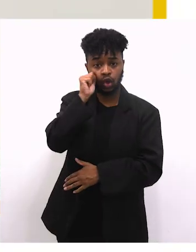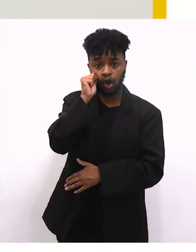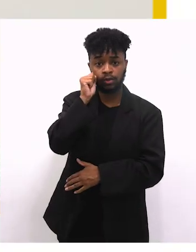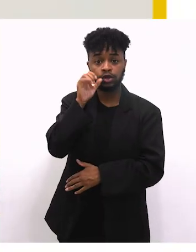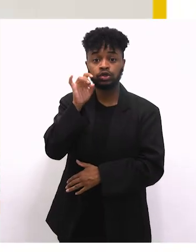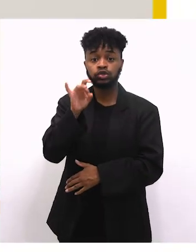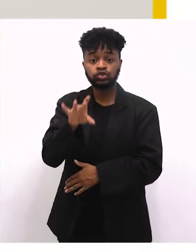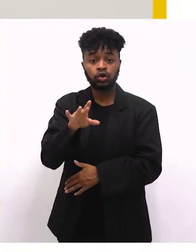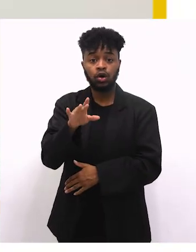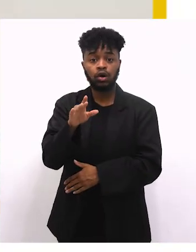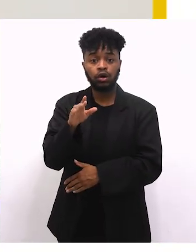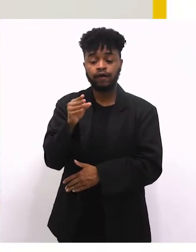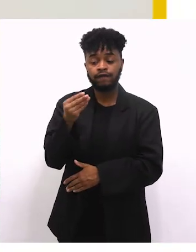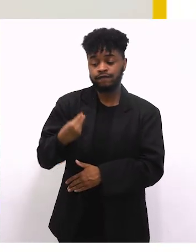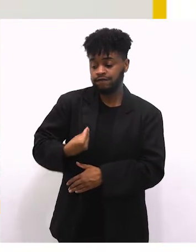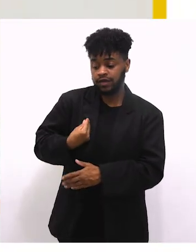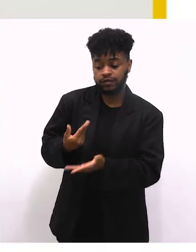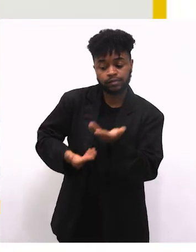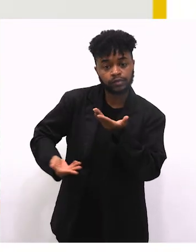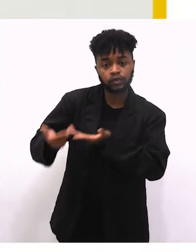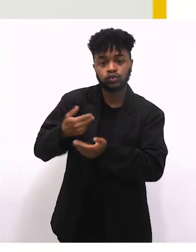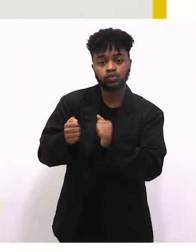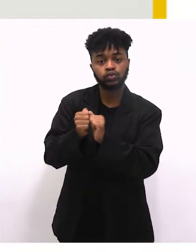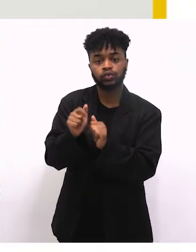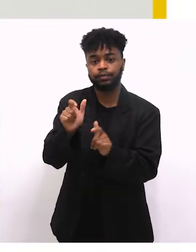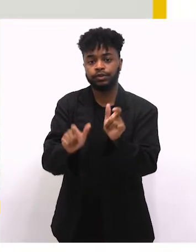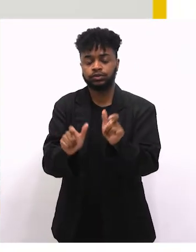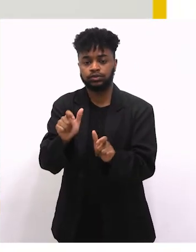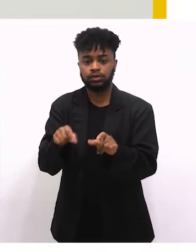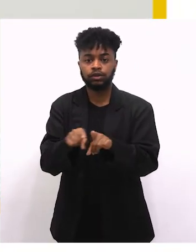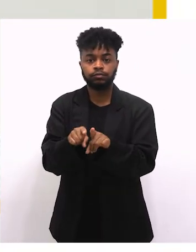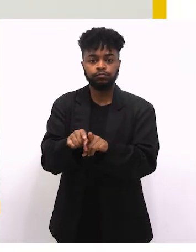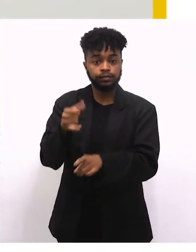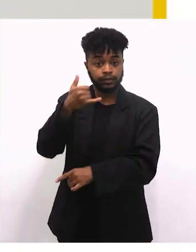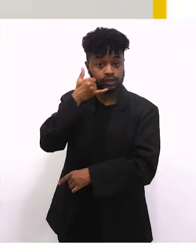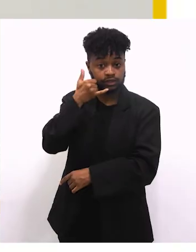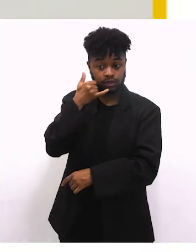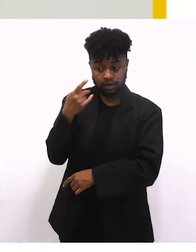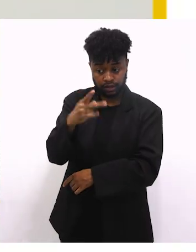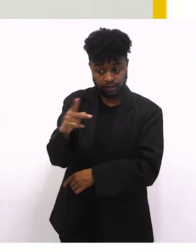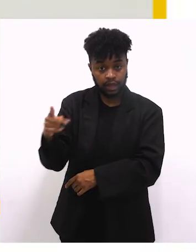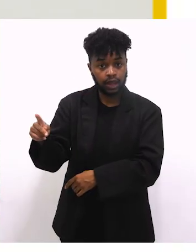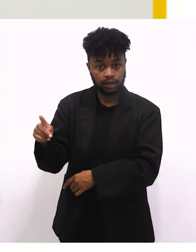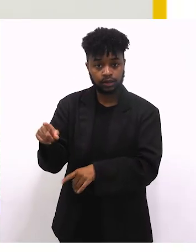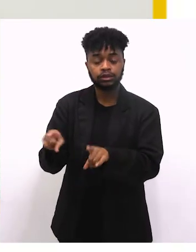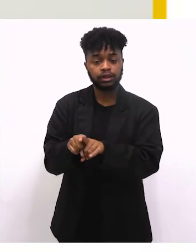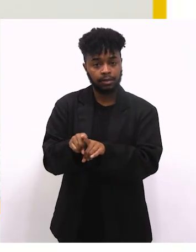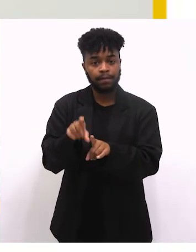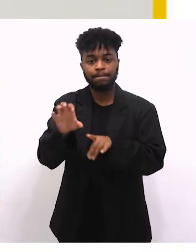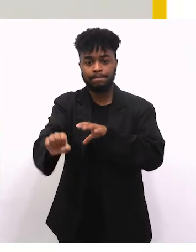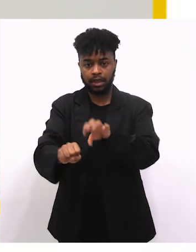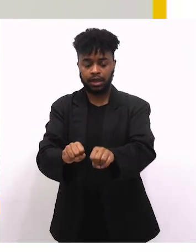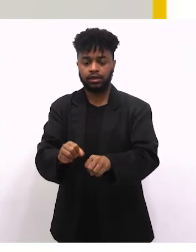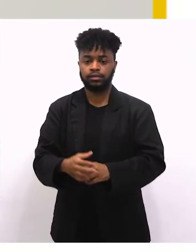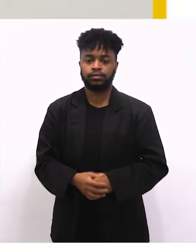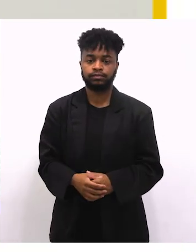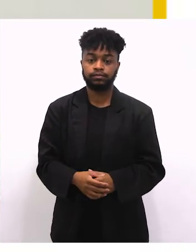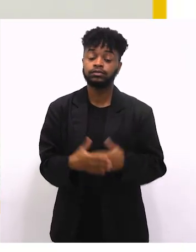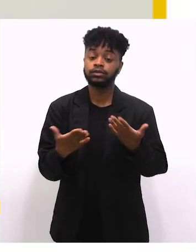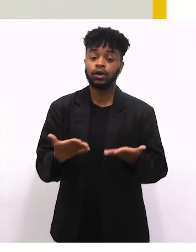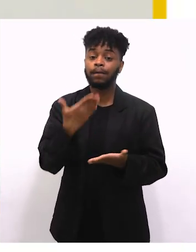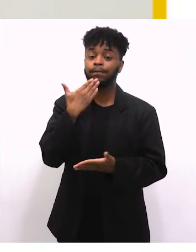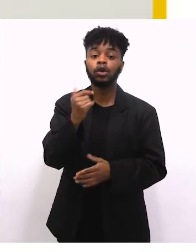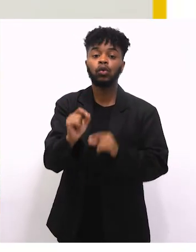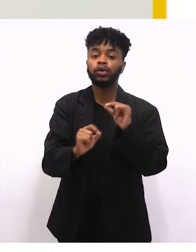ela dorme, ela só convive com aquelas pessoas. Inclusive os celulares também são retirados.